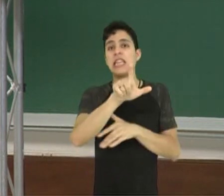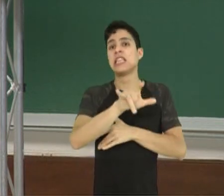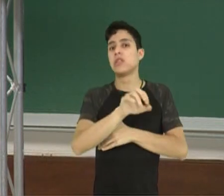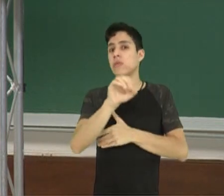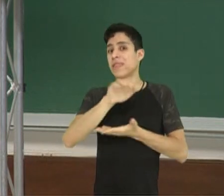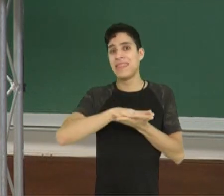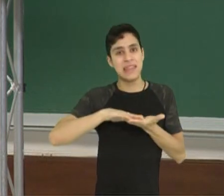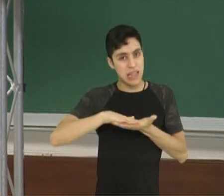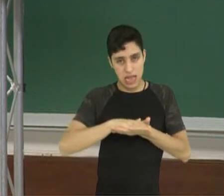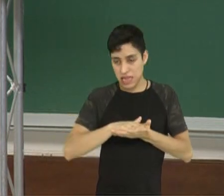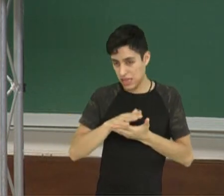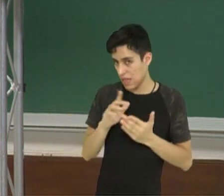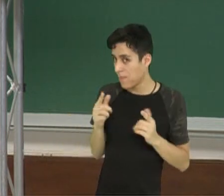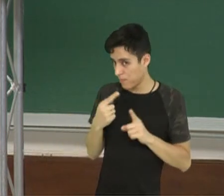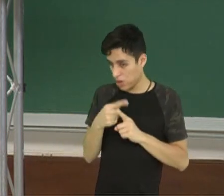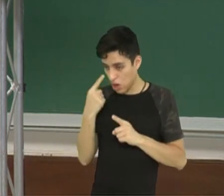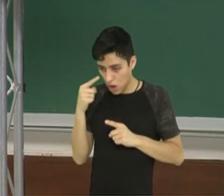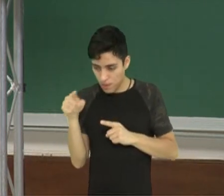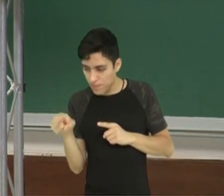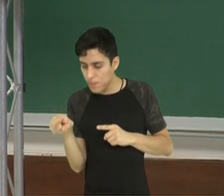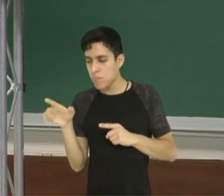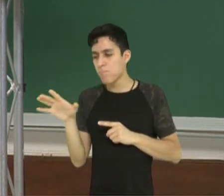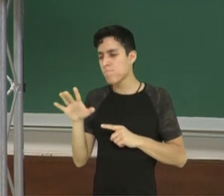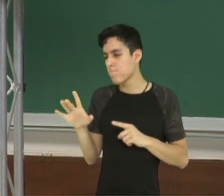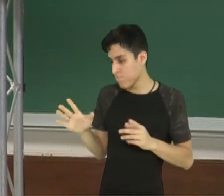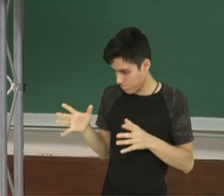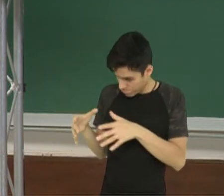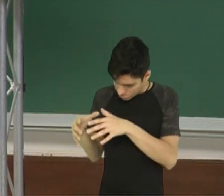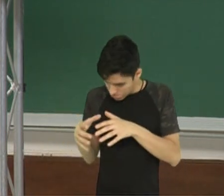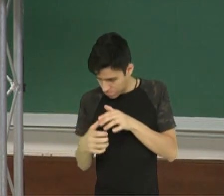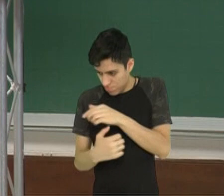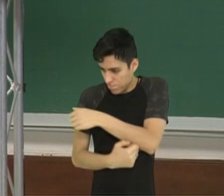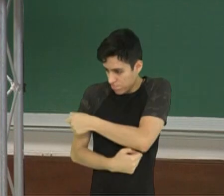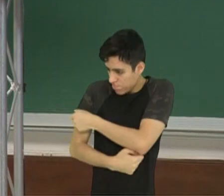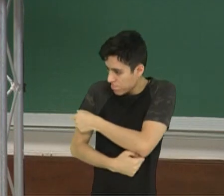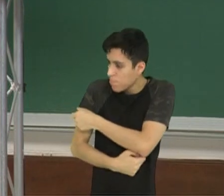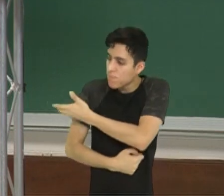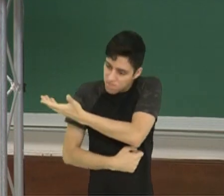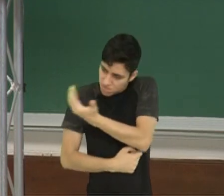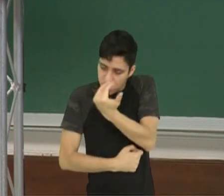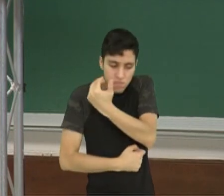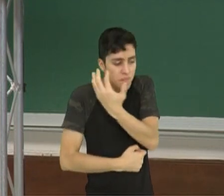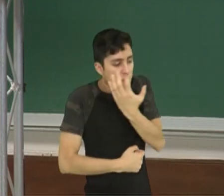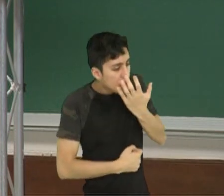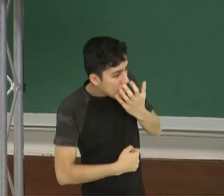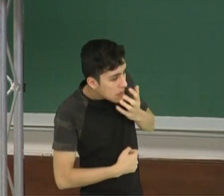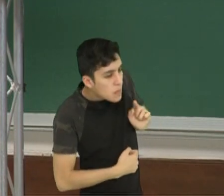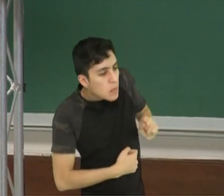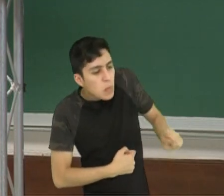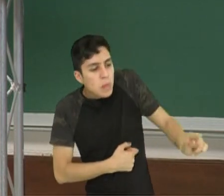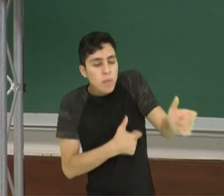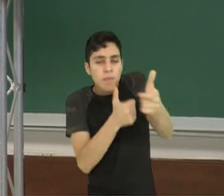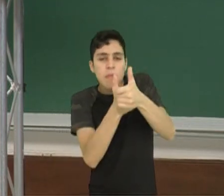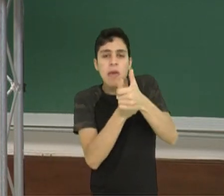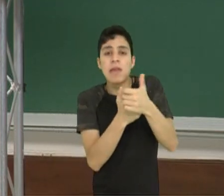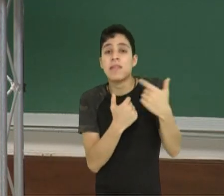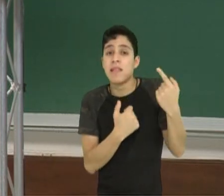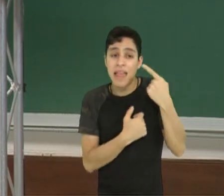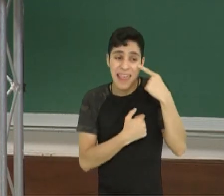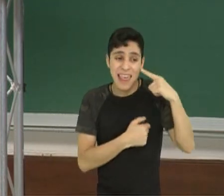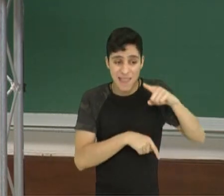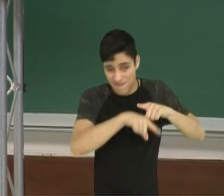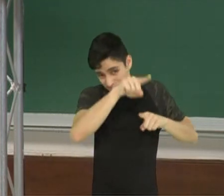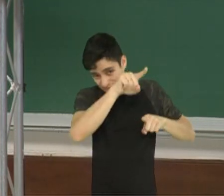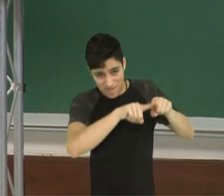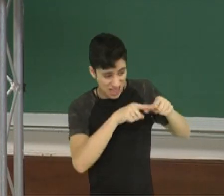Né? Ele levou alunos para passear ali por esse rio e ver as obras de pertinho. E todo esse material